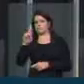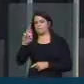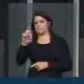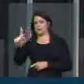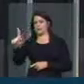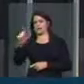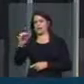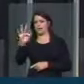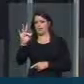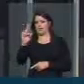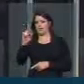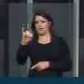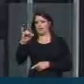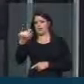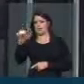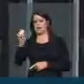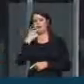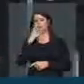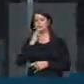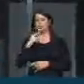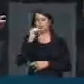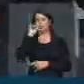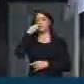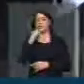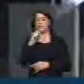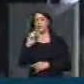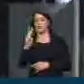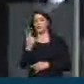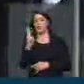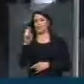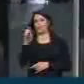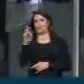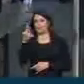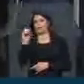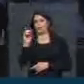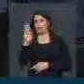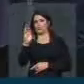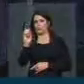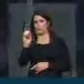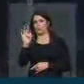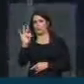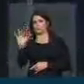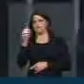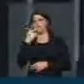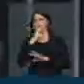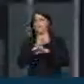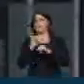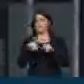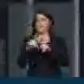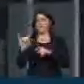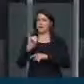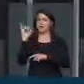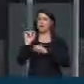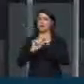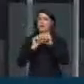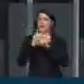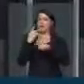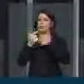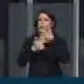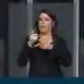produziu esse texto de consenso, senador Humberto Costa. Mas quero também aqui registrar a importância do trabalho